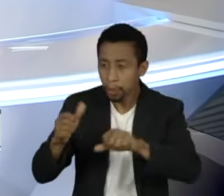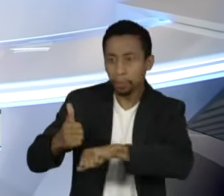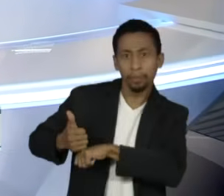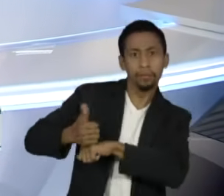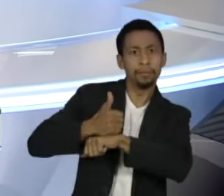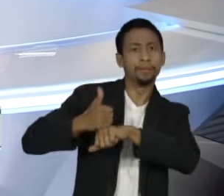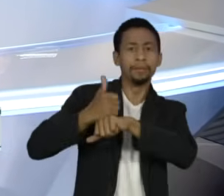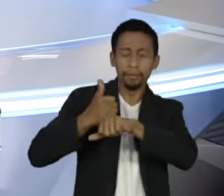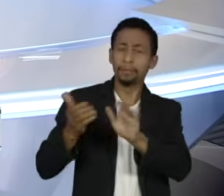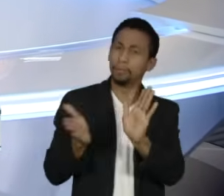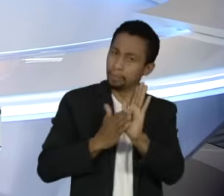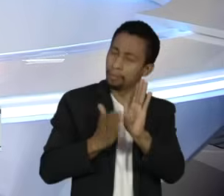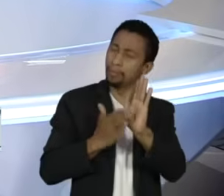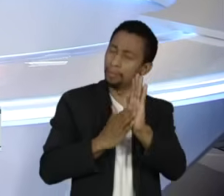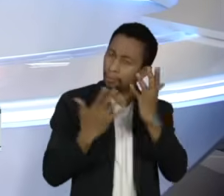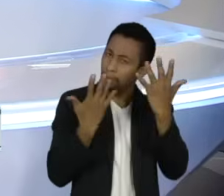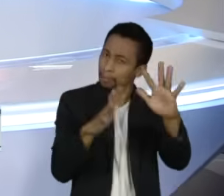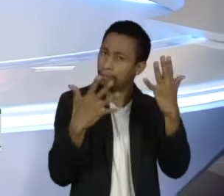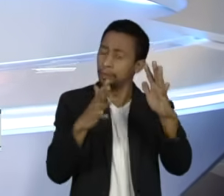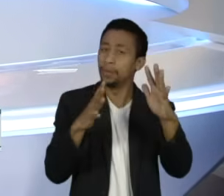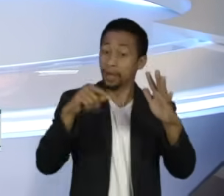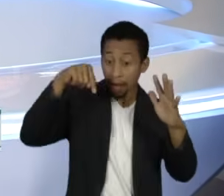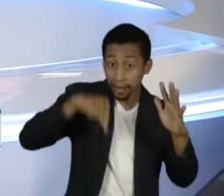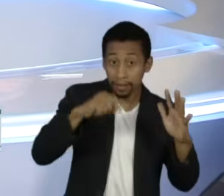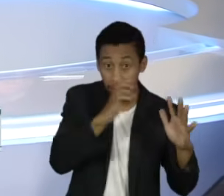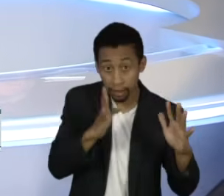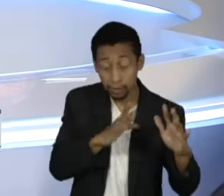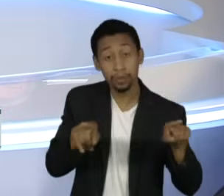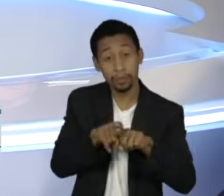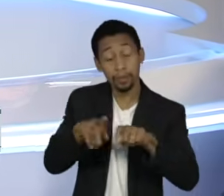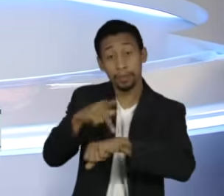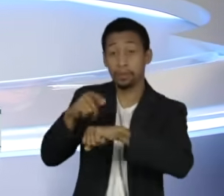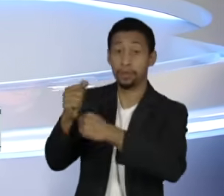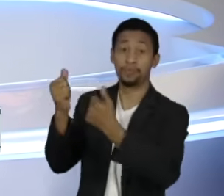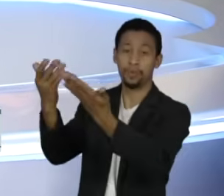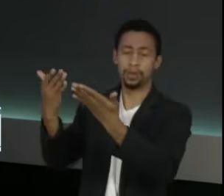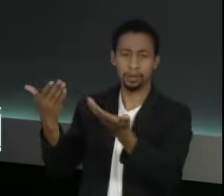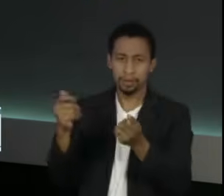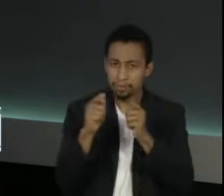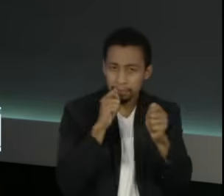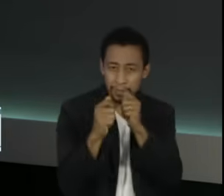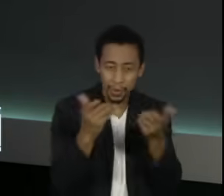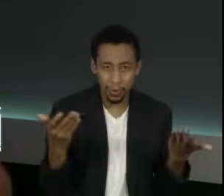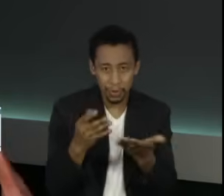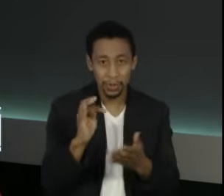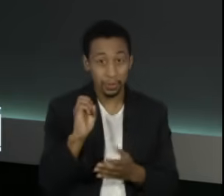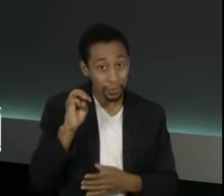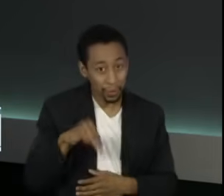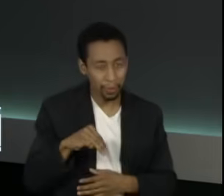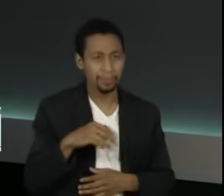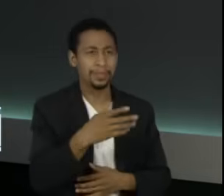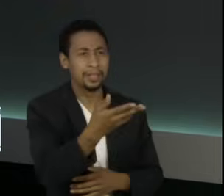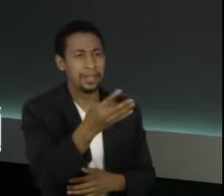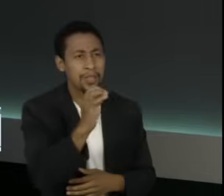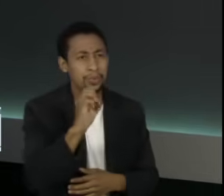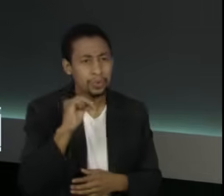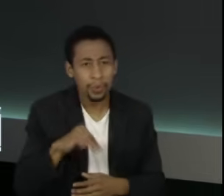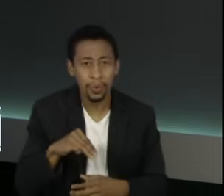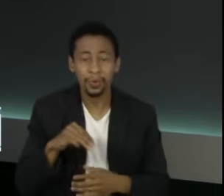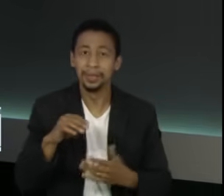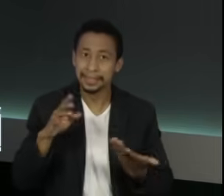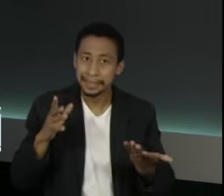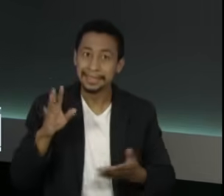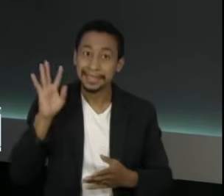outros países. Na entrevista de hoje, eu conversei com o fotógrafo Tom Valentim. Tom, muito legal você compartilhar a